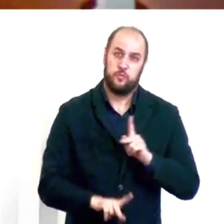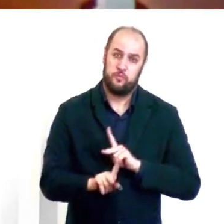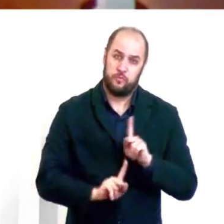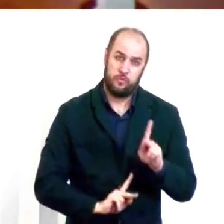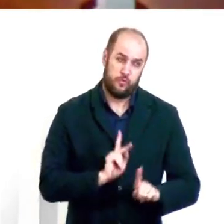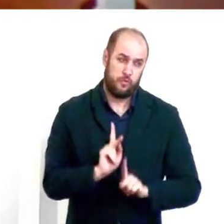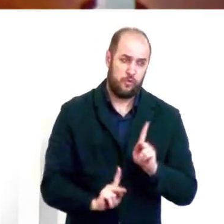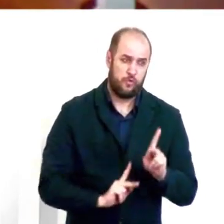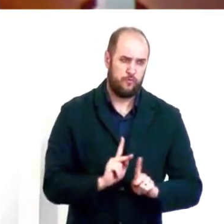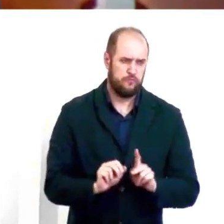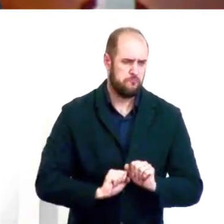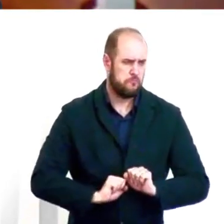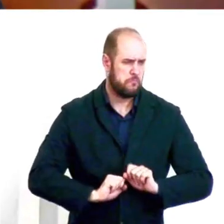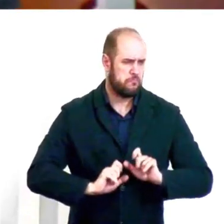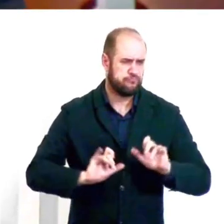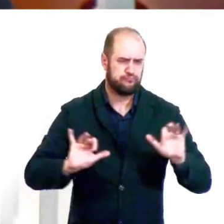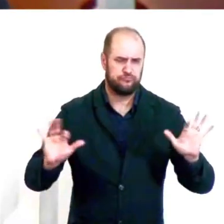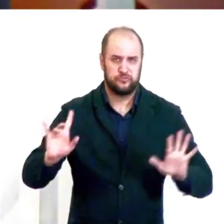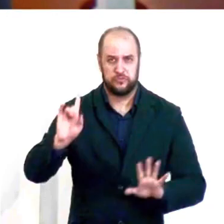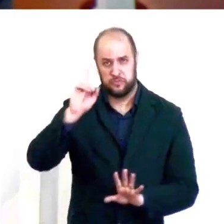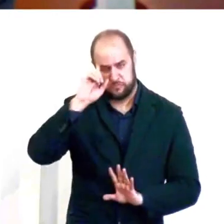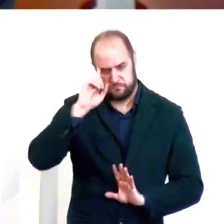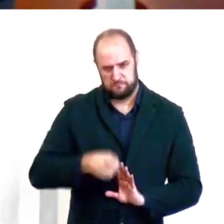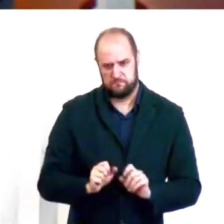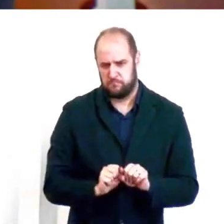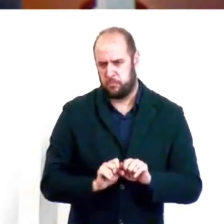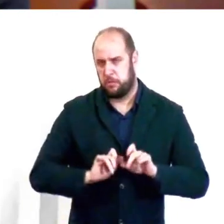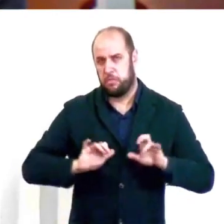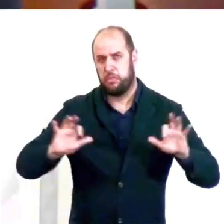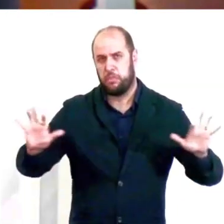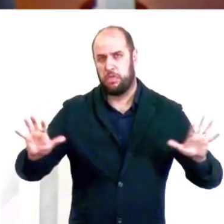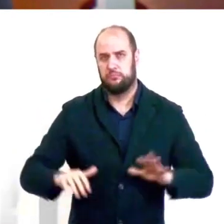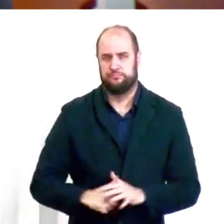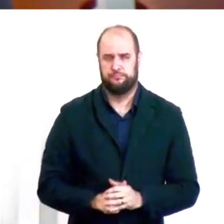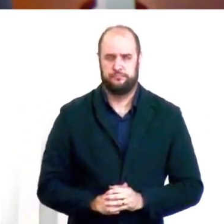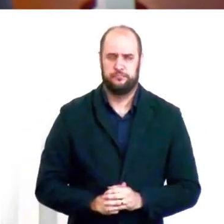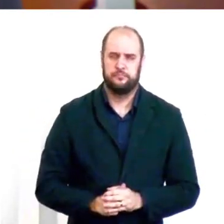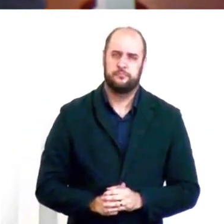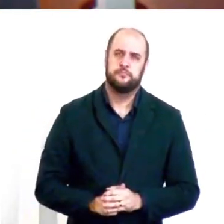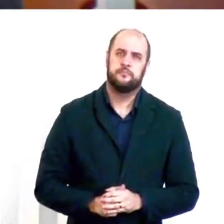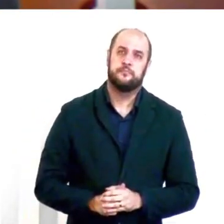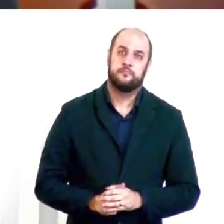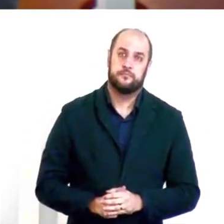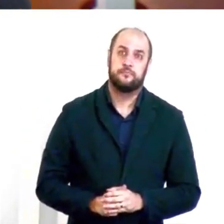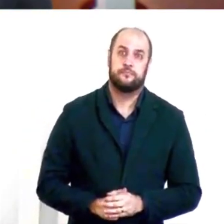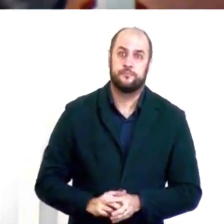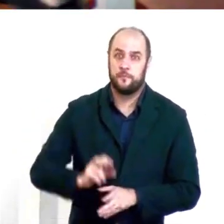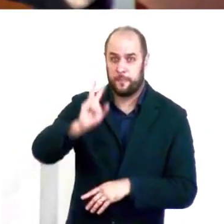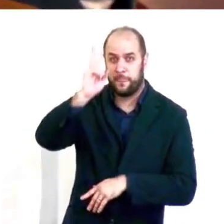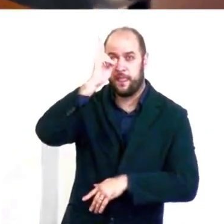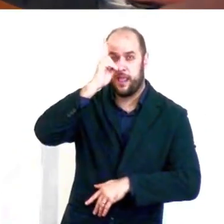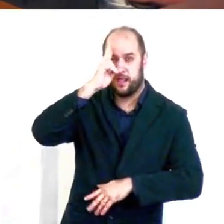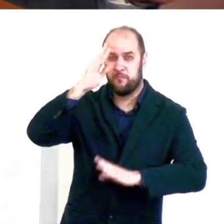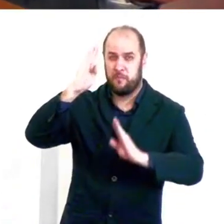foi espalhado por Deus aqui da Torre de Babel. Esse povo foi espalhado por Deus